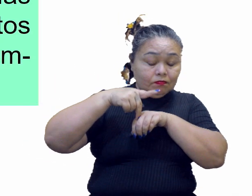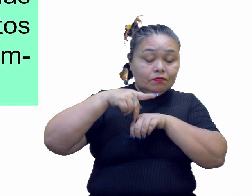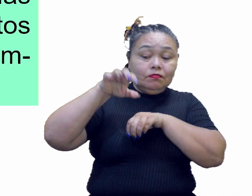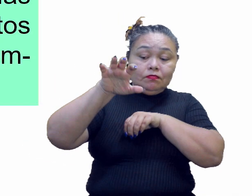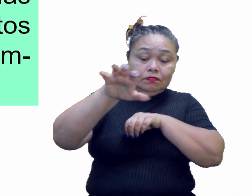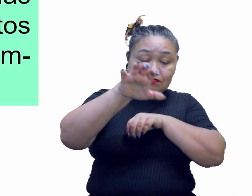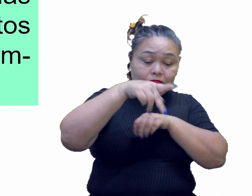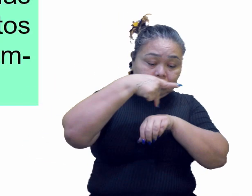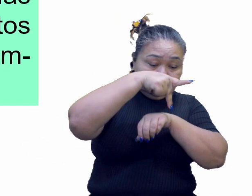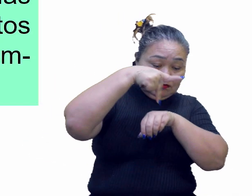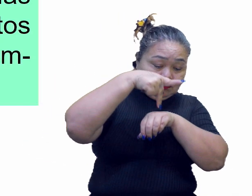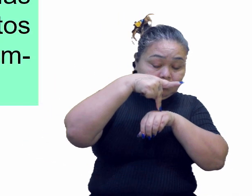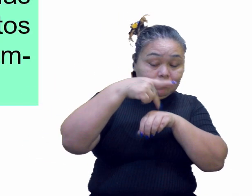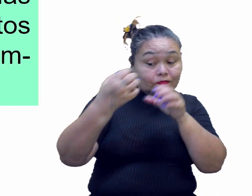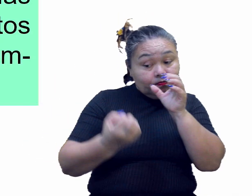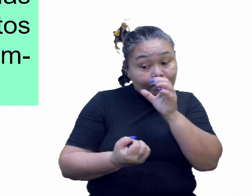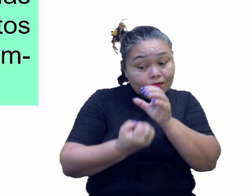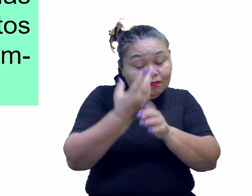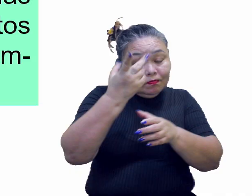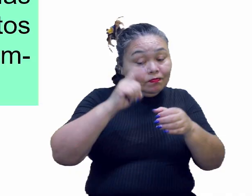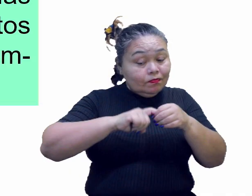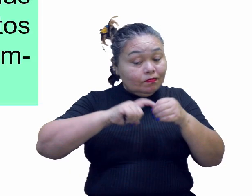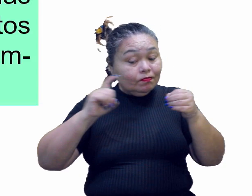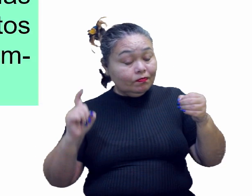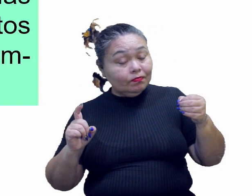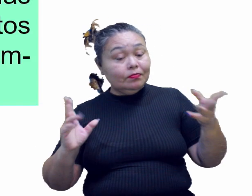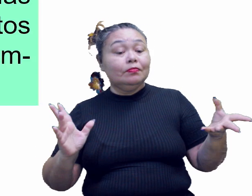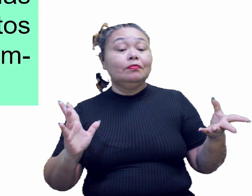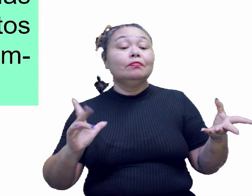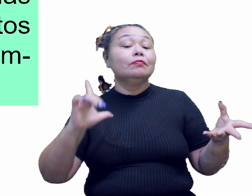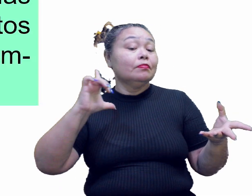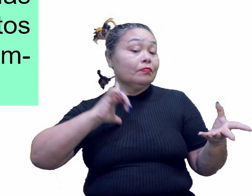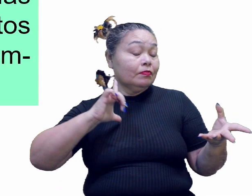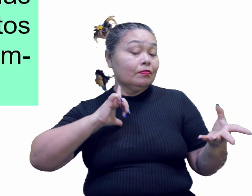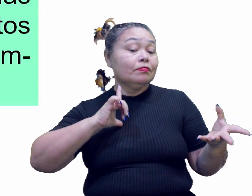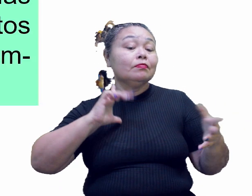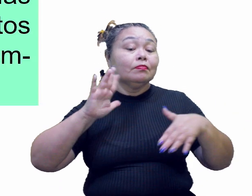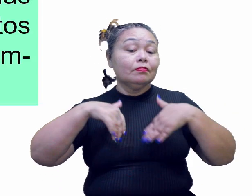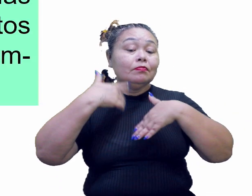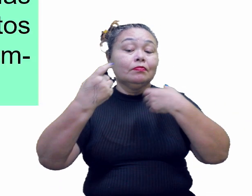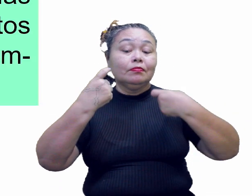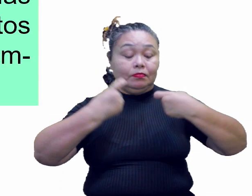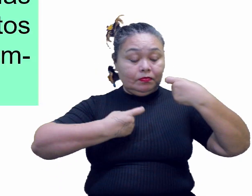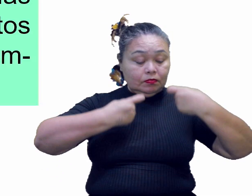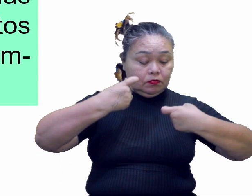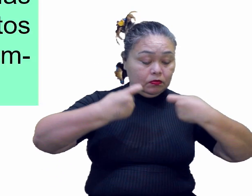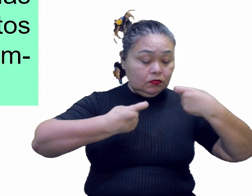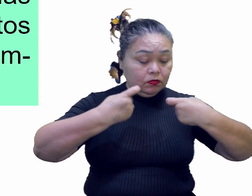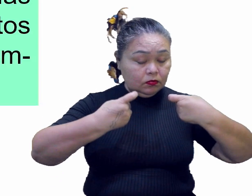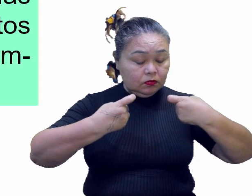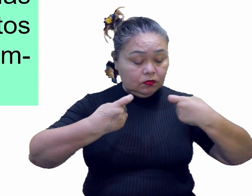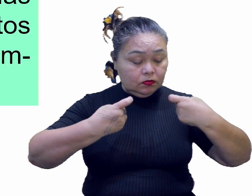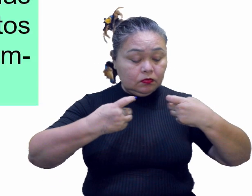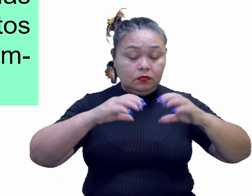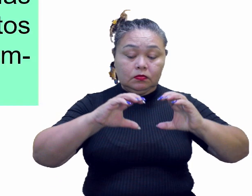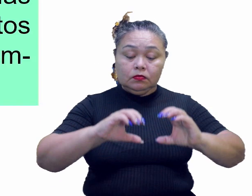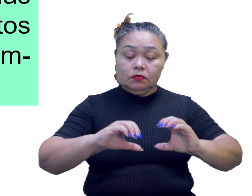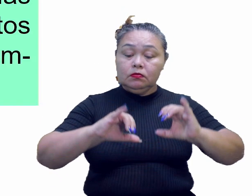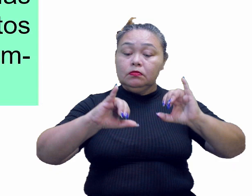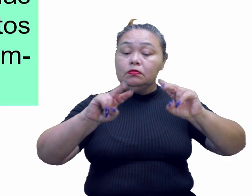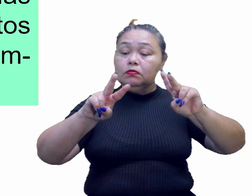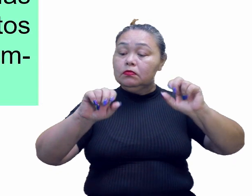vários países recém-independentes, que muitos foram levados a uma guerra